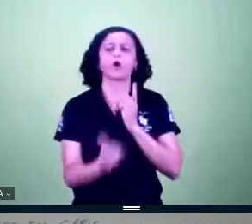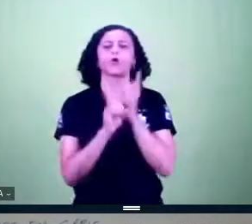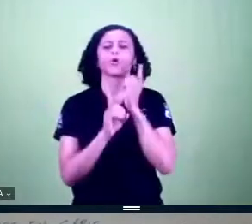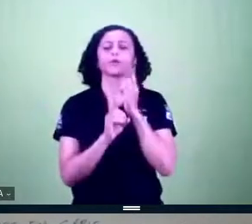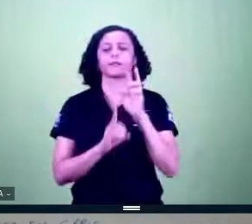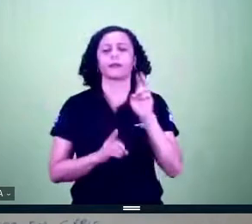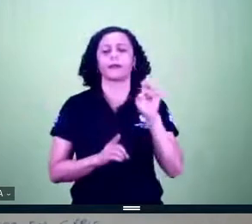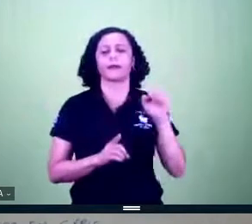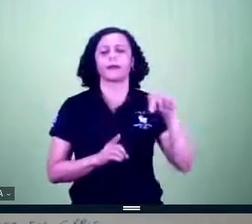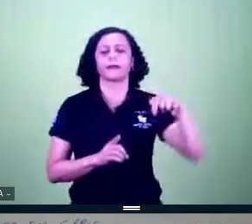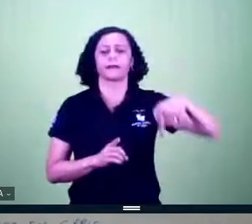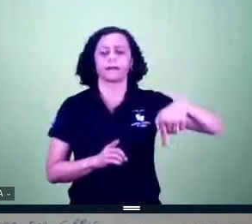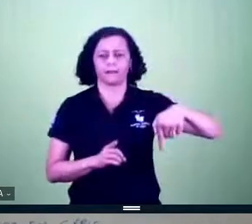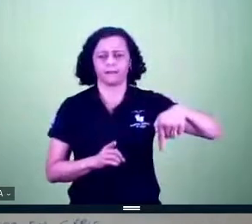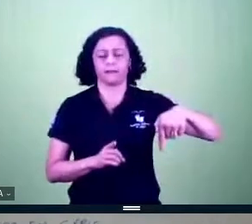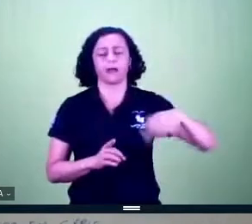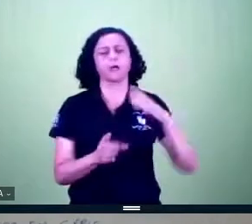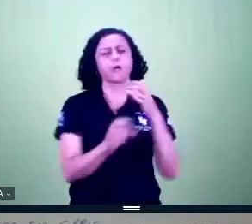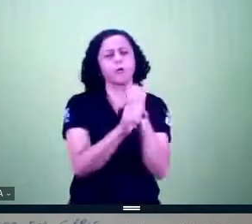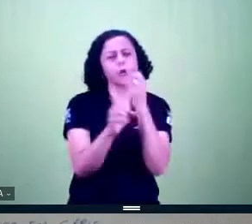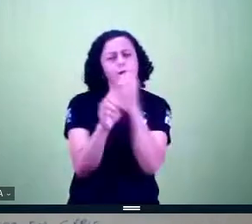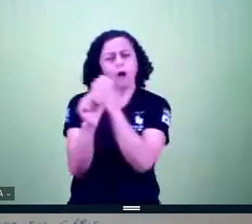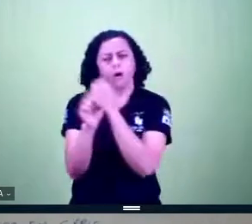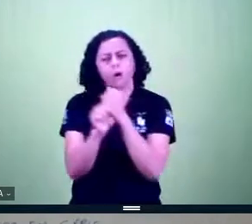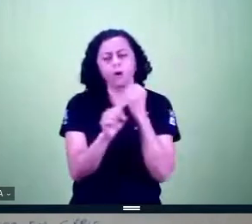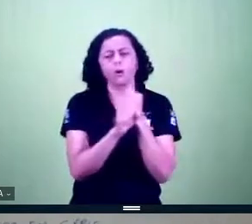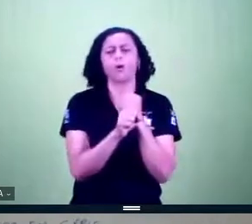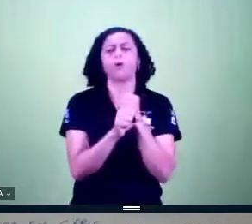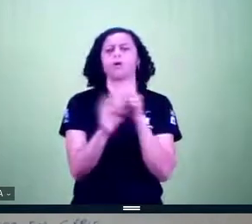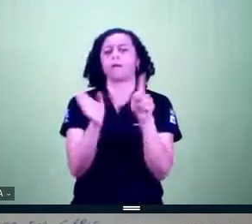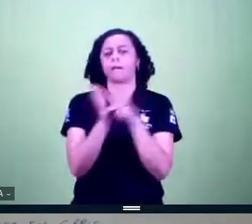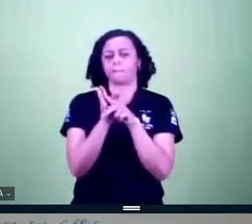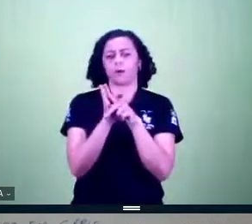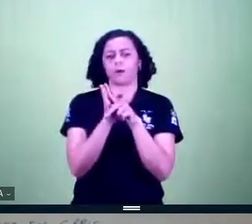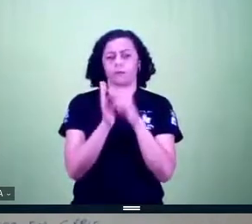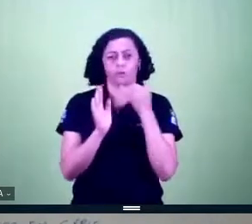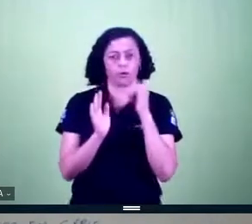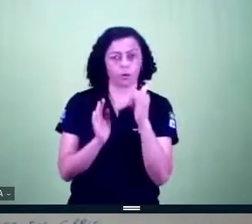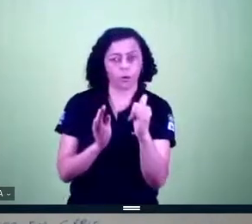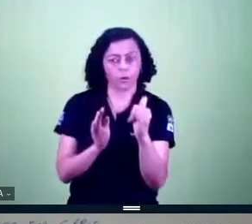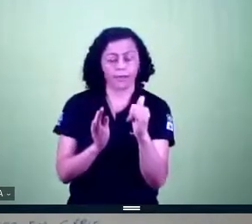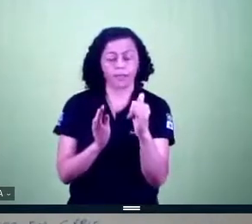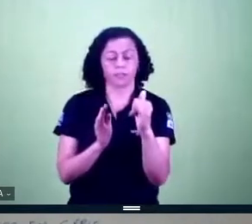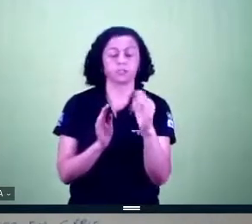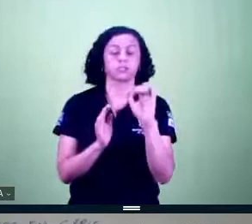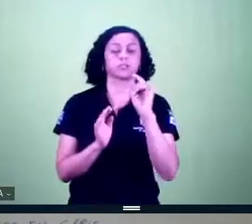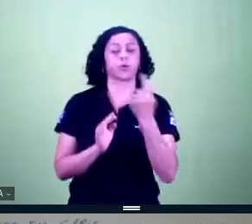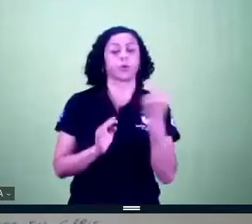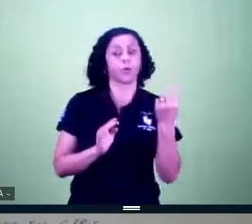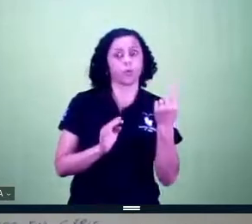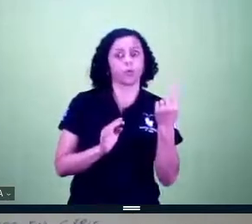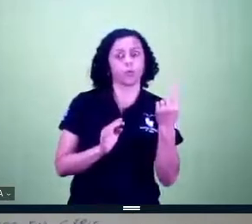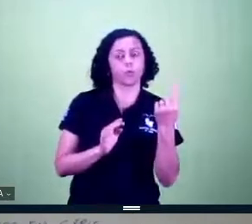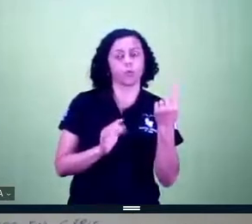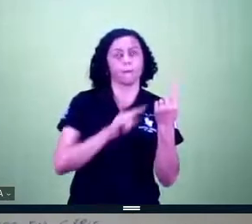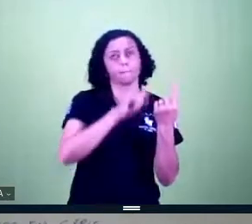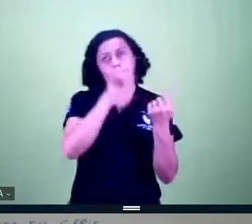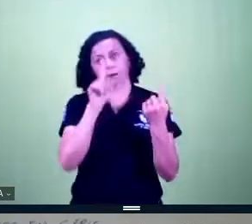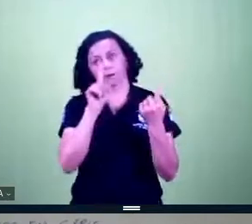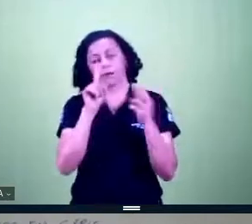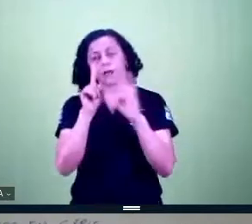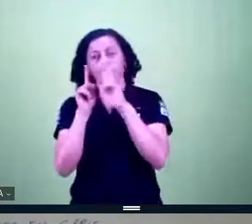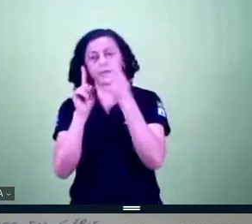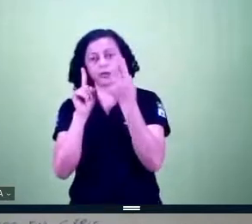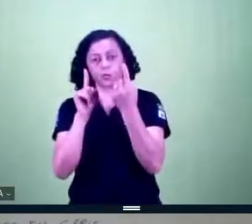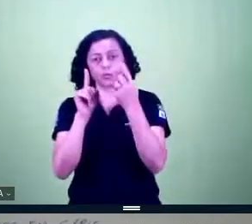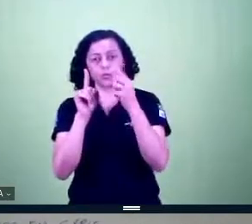do meu circuito, calculei a corrente que vai circular, que vai ser esse 1 ampere, vai sair da fonte, vai passar na R1, vai passar na R2, vai passar